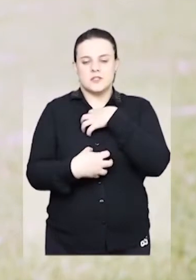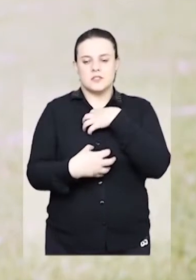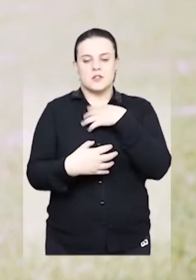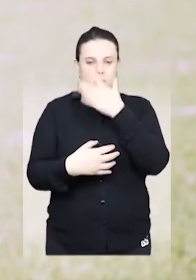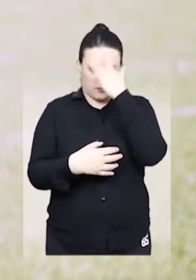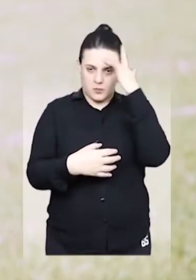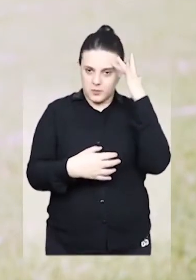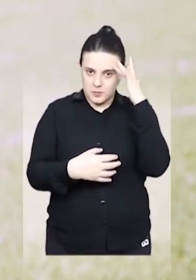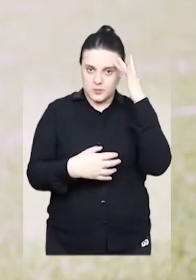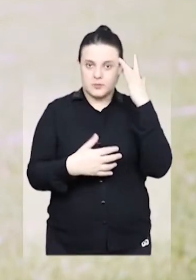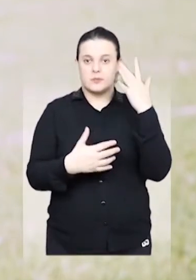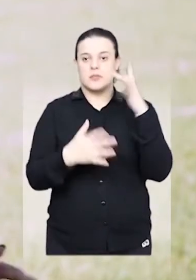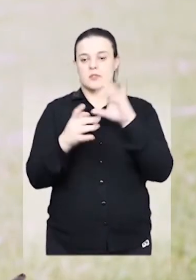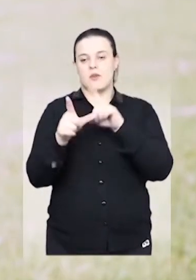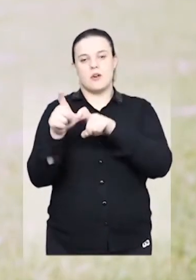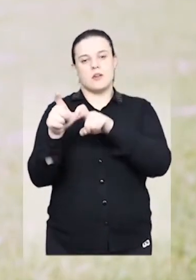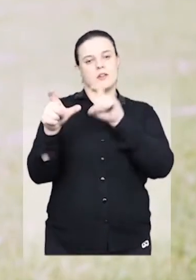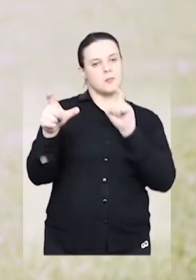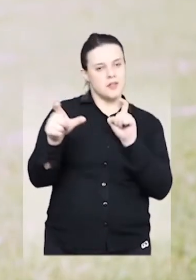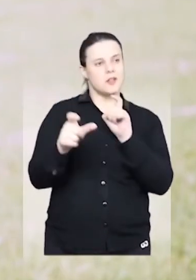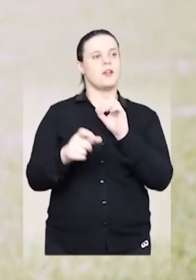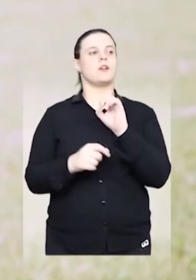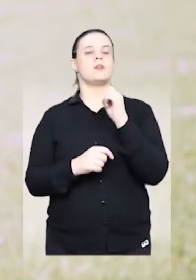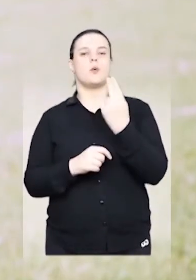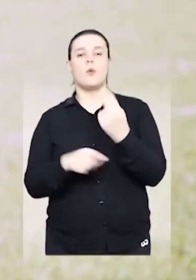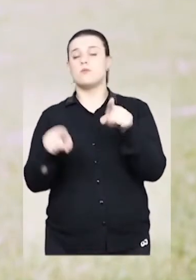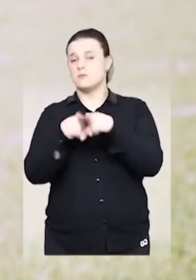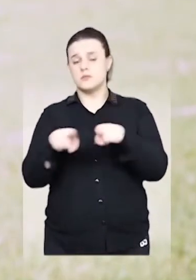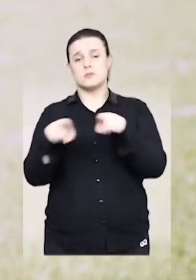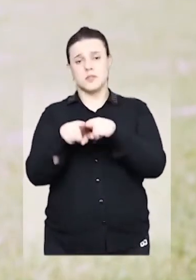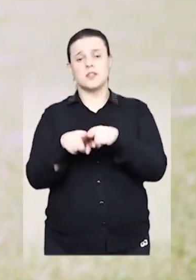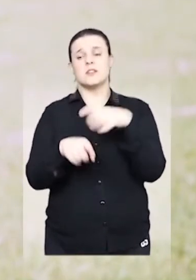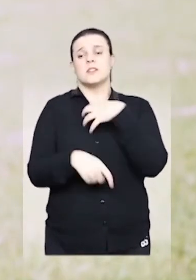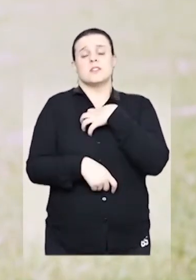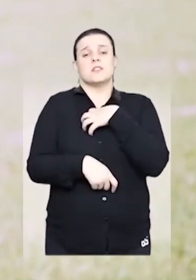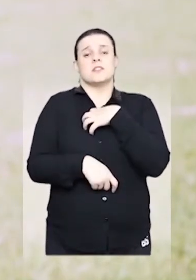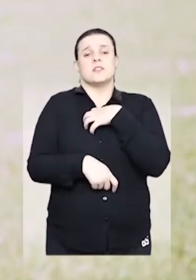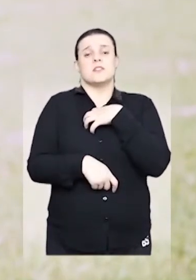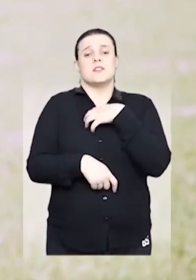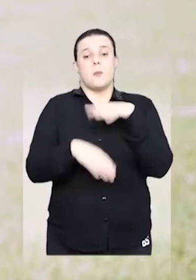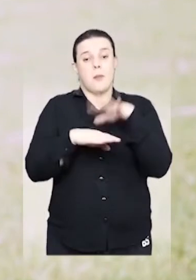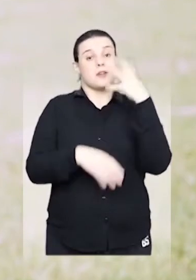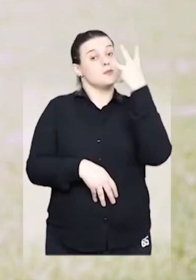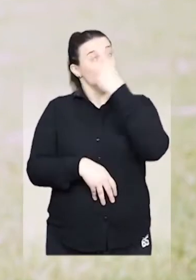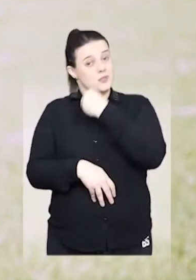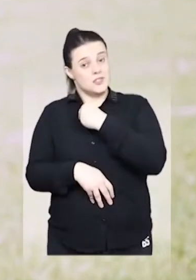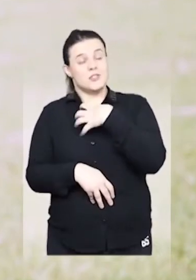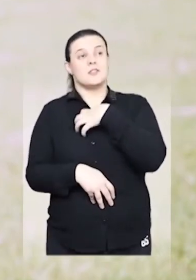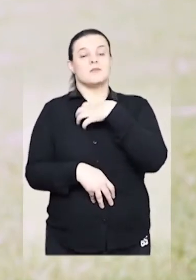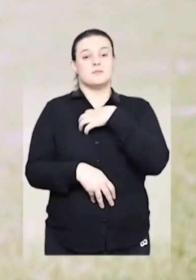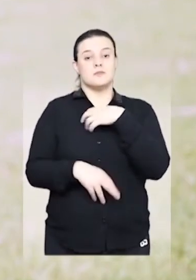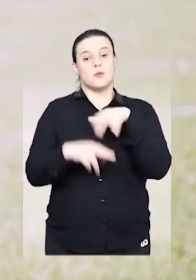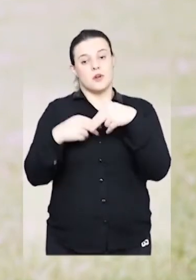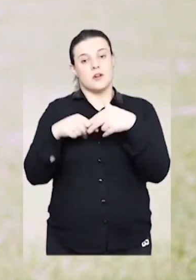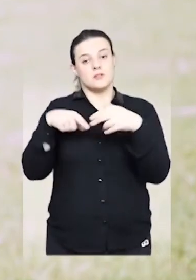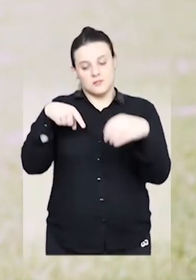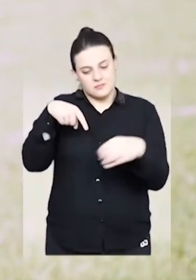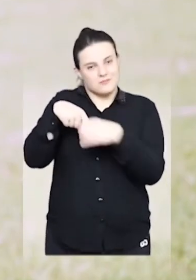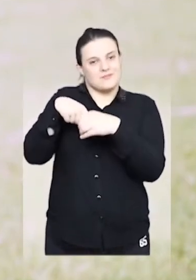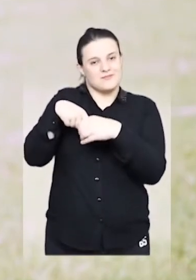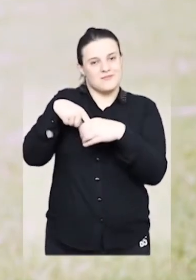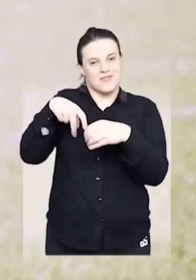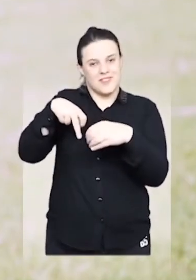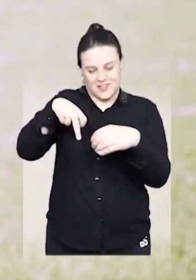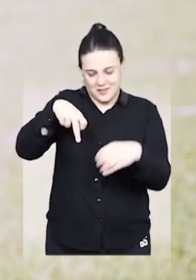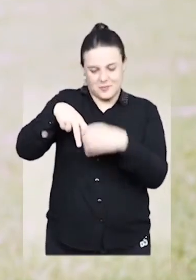de ser uma pessoa mais independente, ou até mesmo a sensação de se sentir mais bonita e tudo mais com a prótese. Eu adoro minha